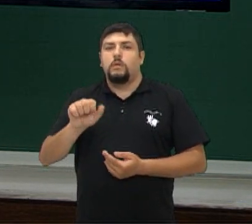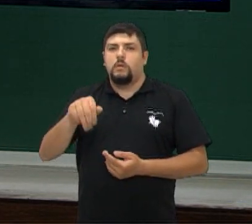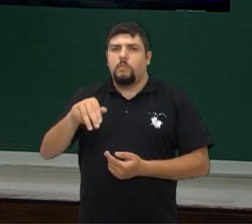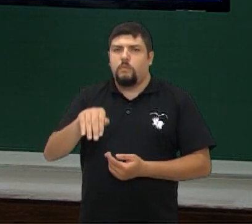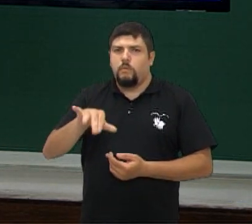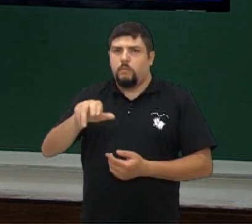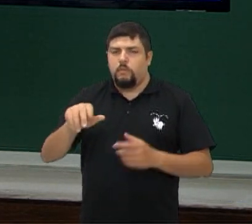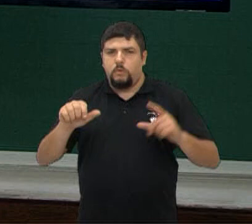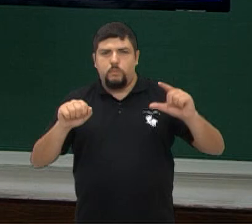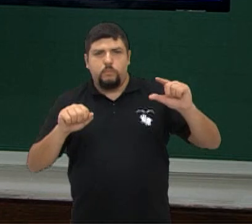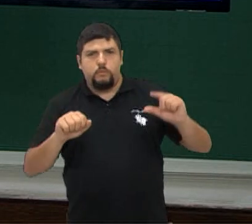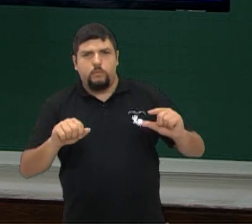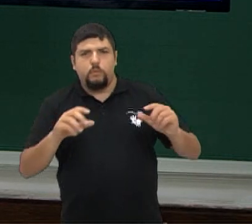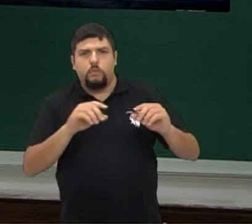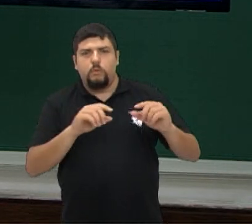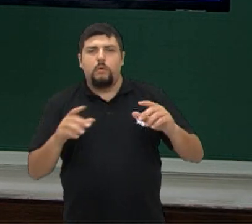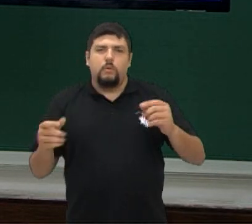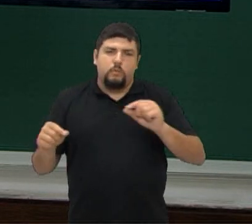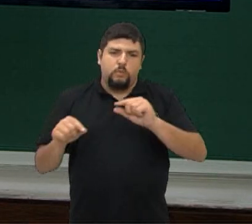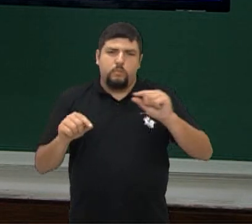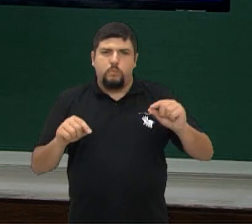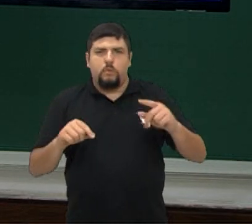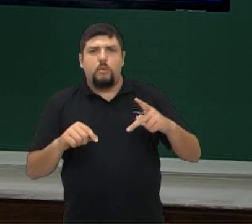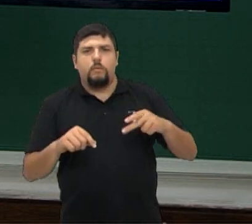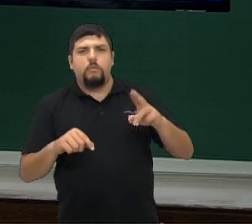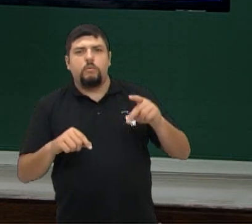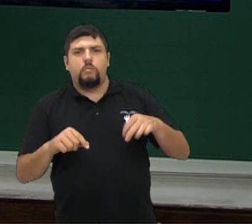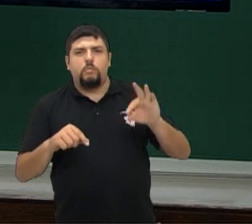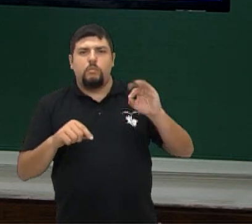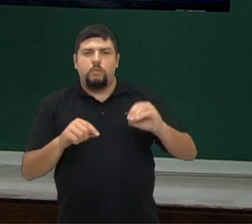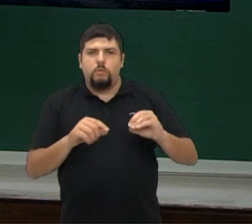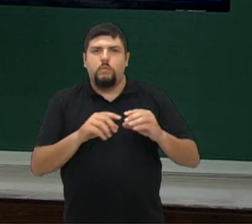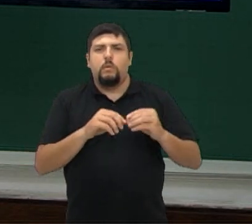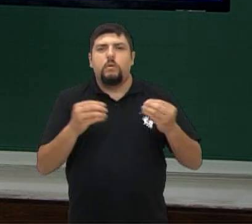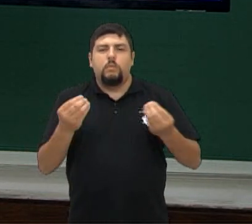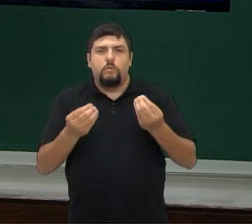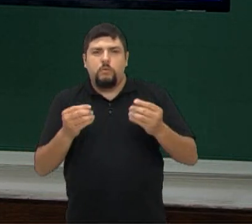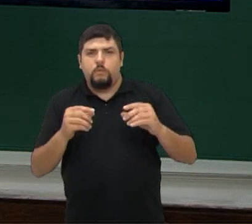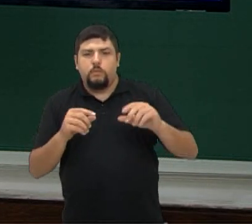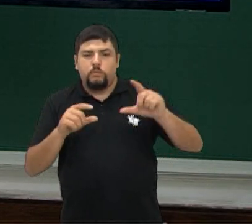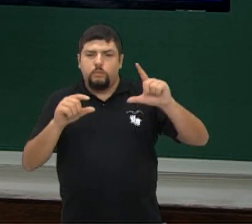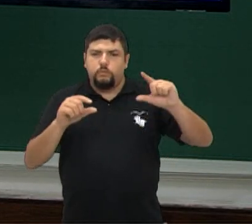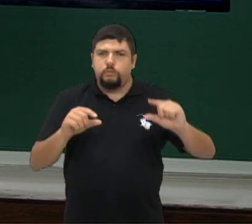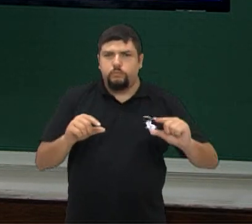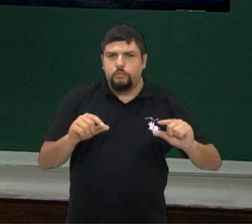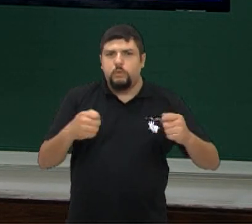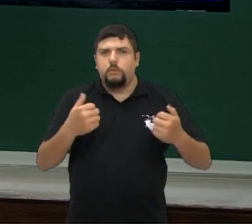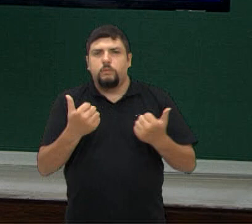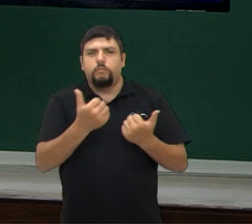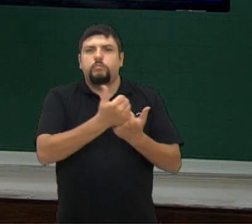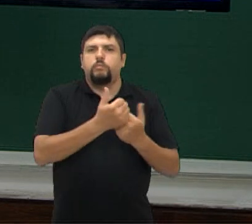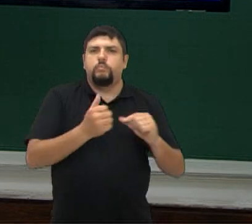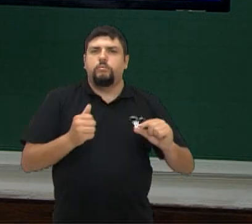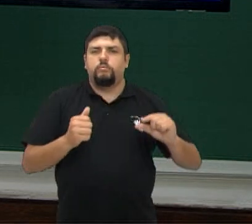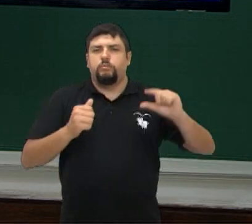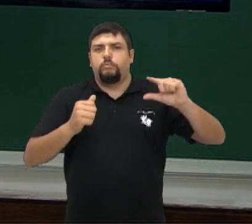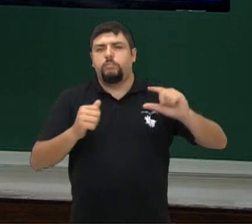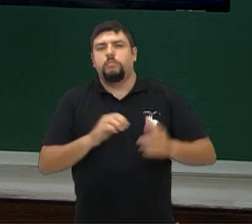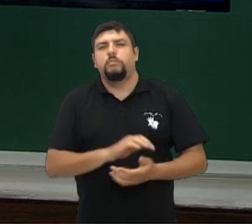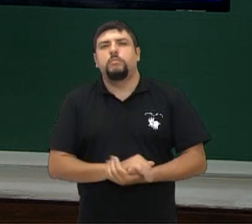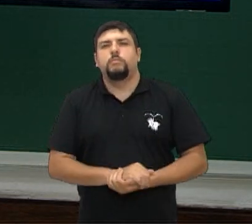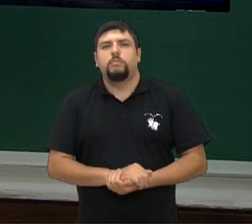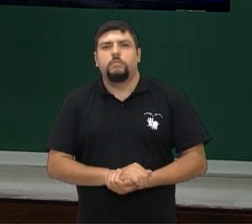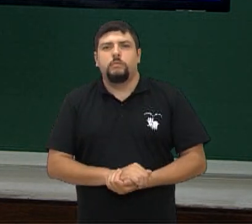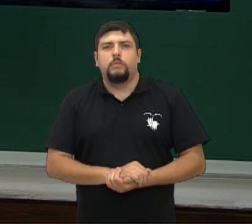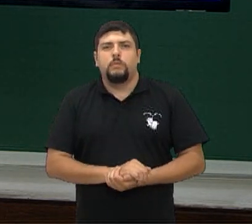diminui, vou deslocar no sentido do produto. Se eu diminuo essa concentração aqui, eu tenho que repor o que foi diminuído. Então, vou deslocar para o lado